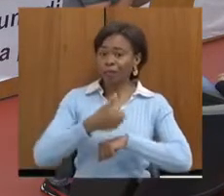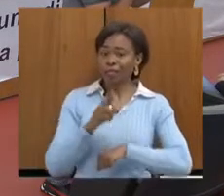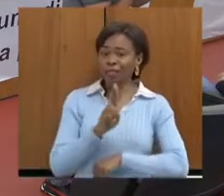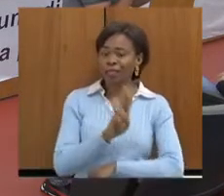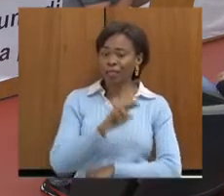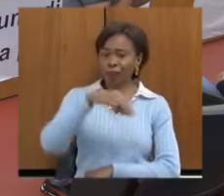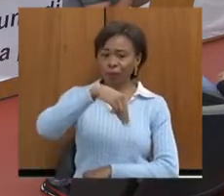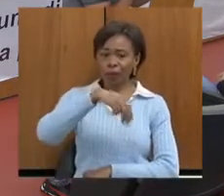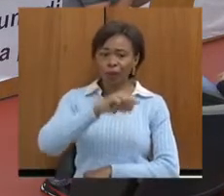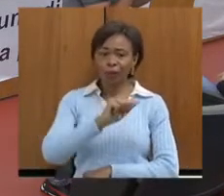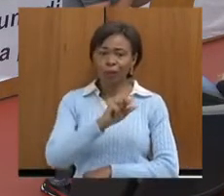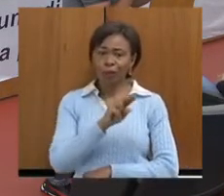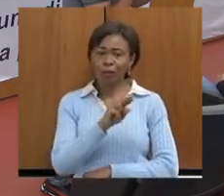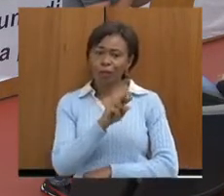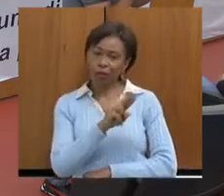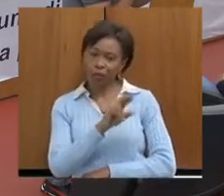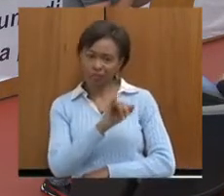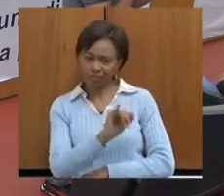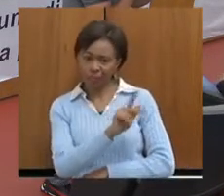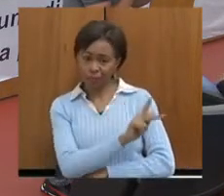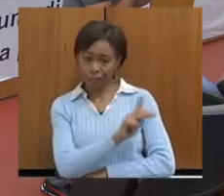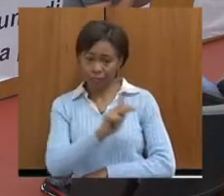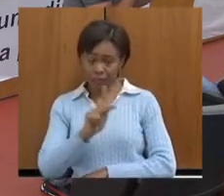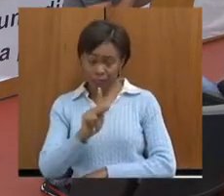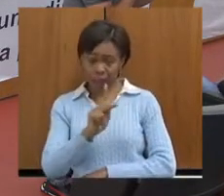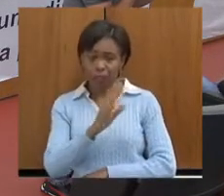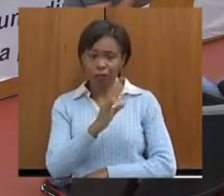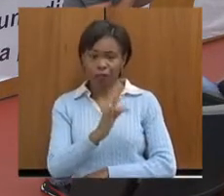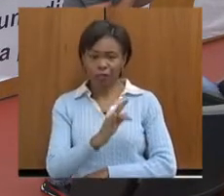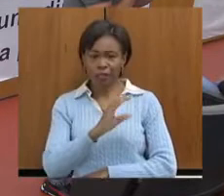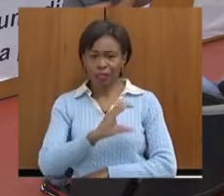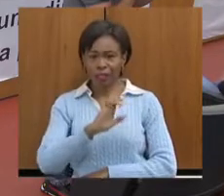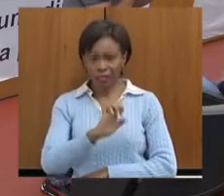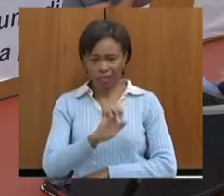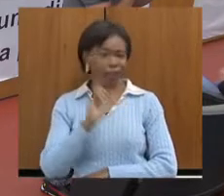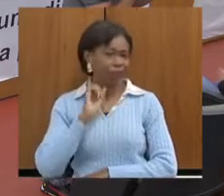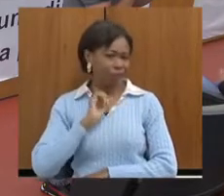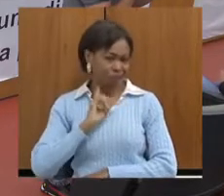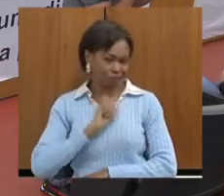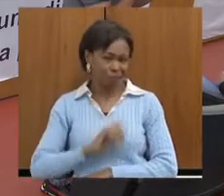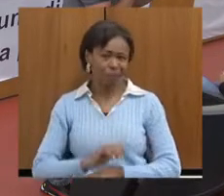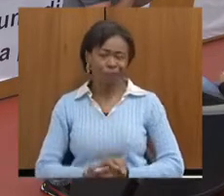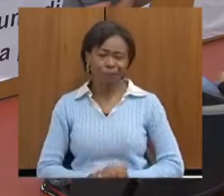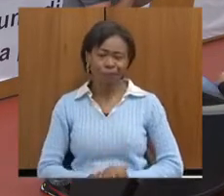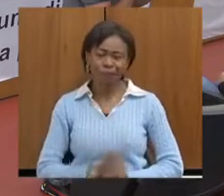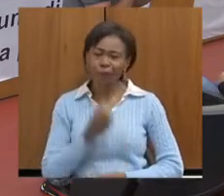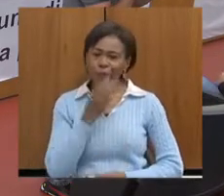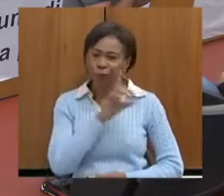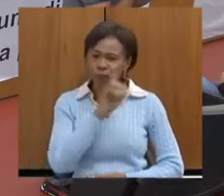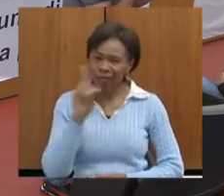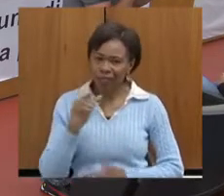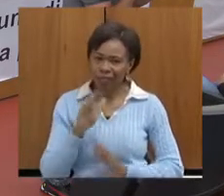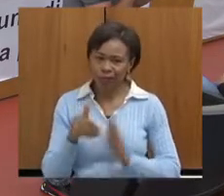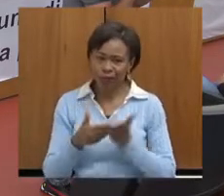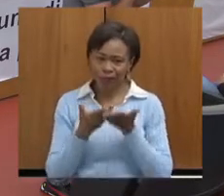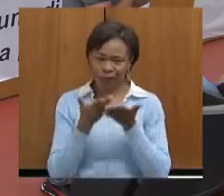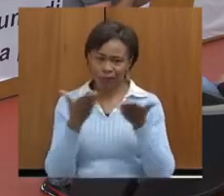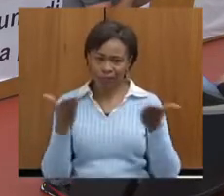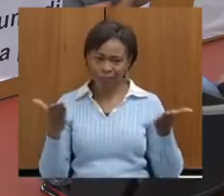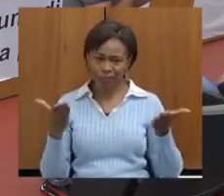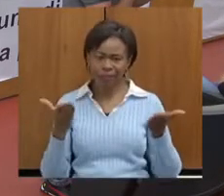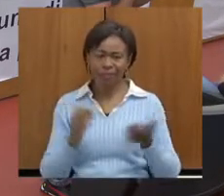Duarte presidente do Tribunal de Contas do Estado de Minas Gerais um bom dia a todas EA todos